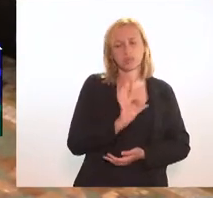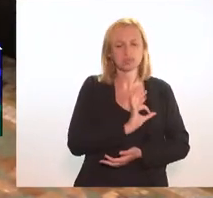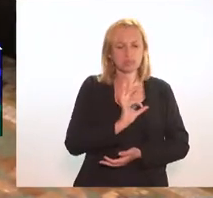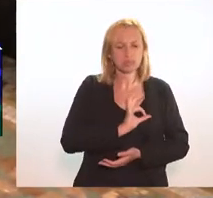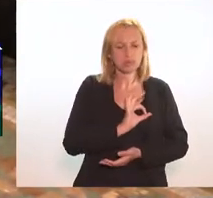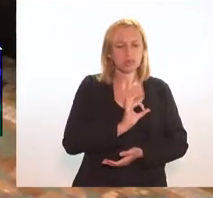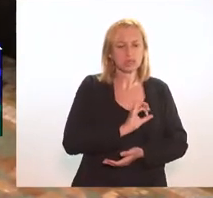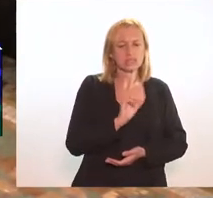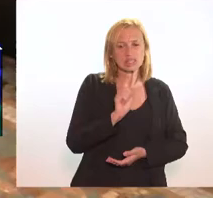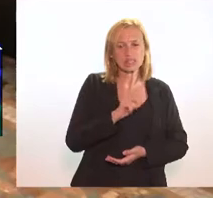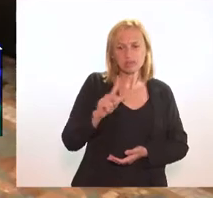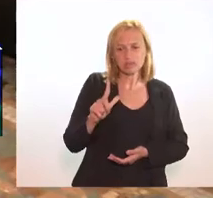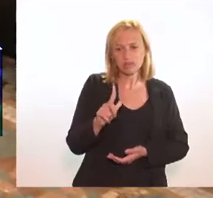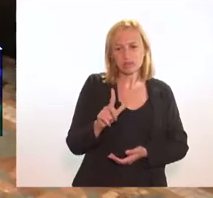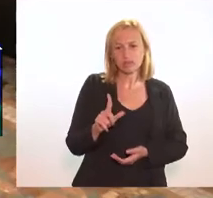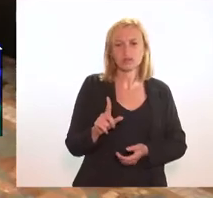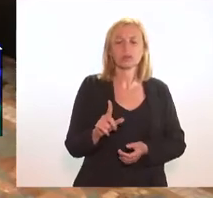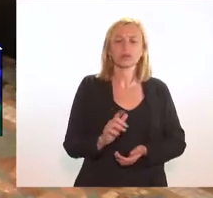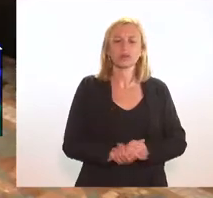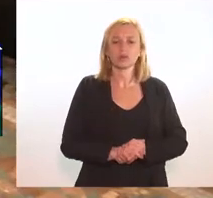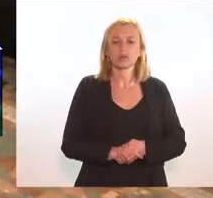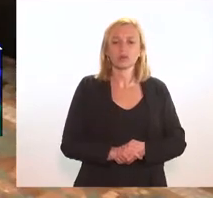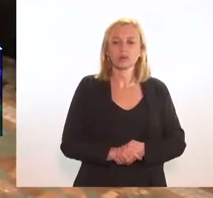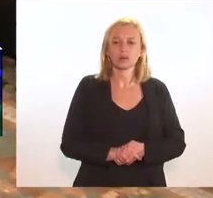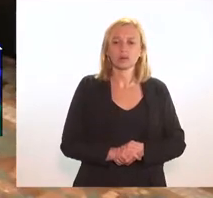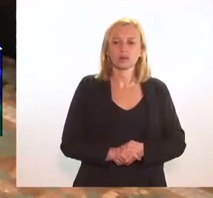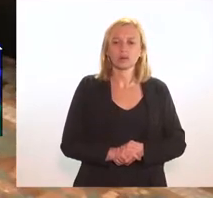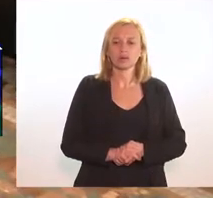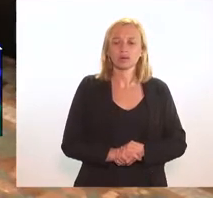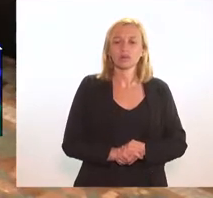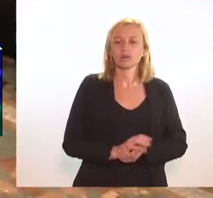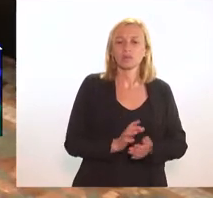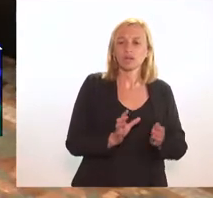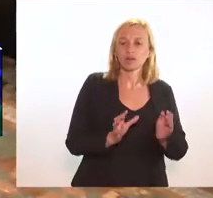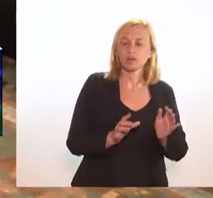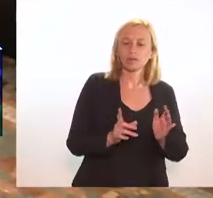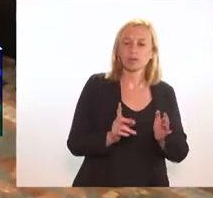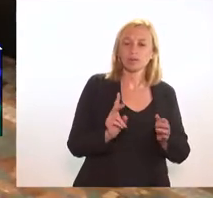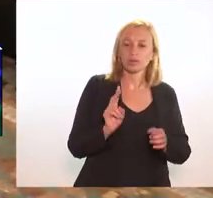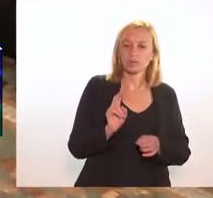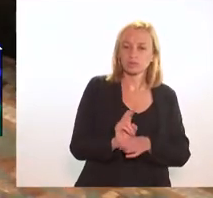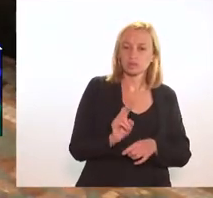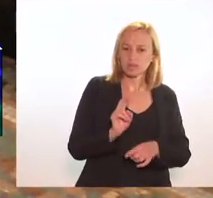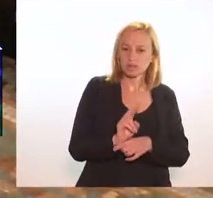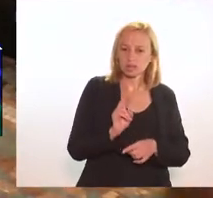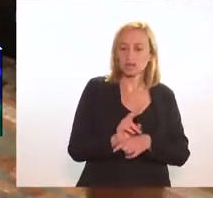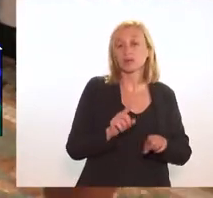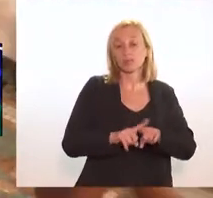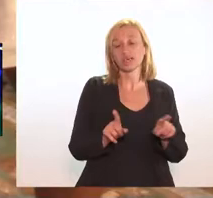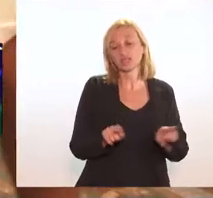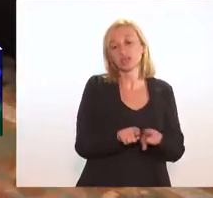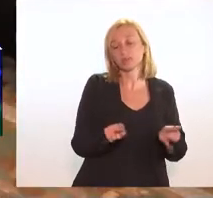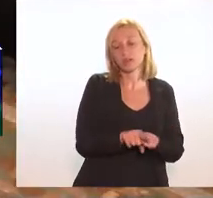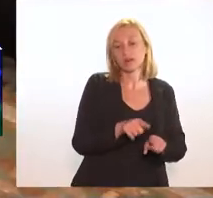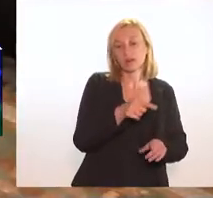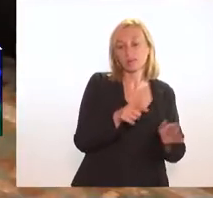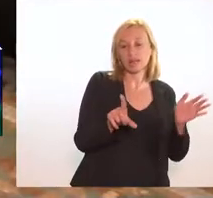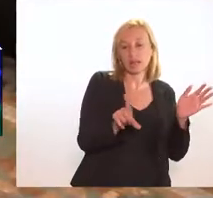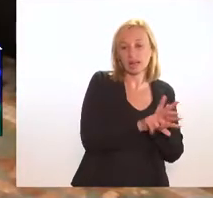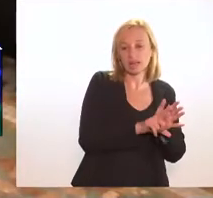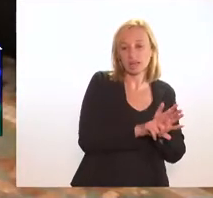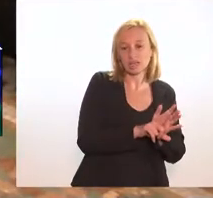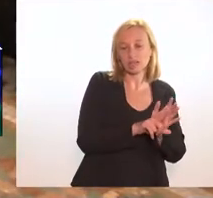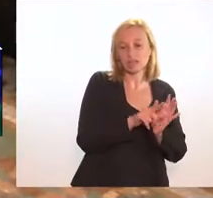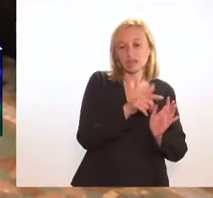Civil, não só pela previsão do Código de Processo Penal, mas também pela Lei 11.340, que é de